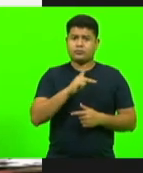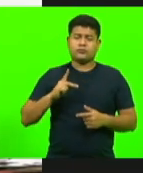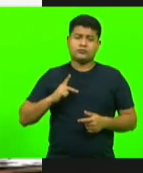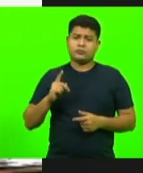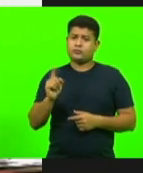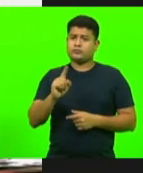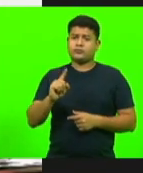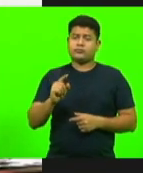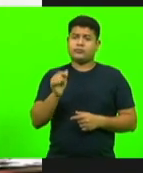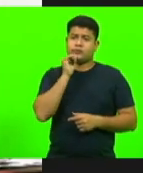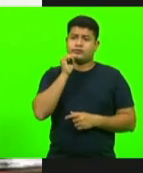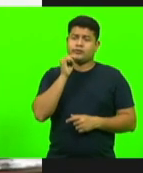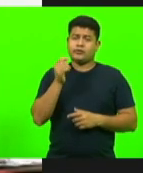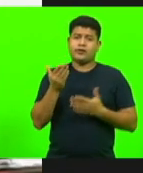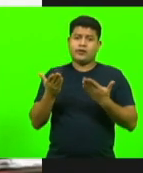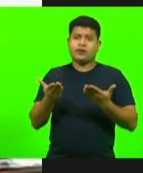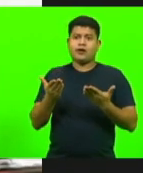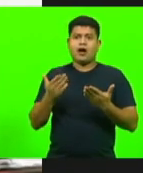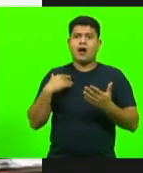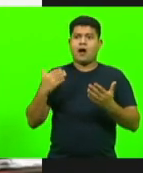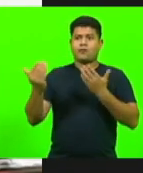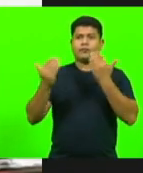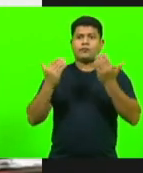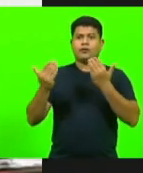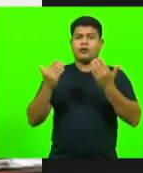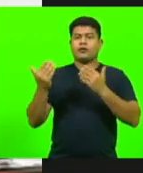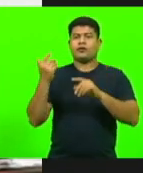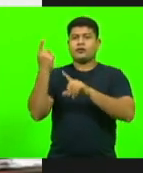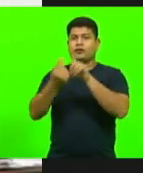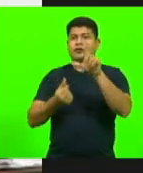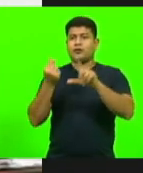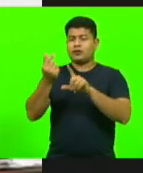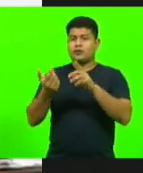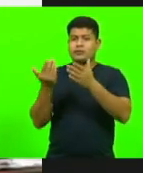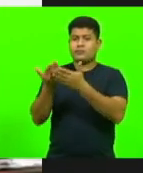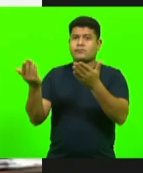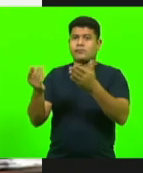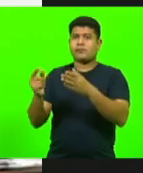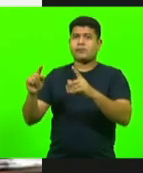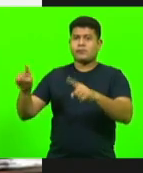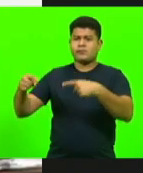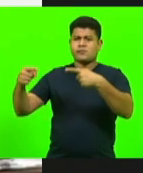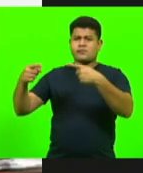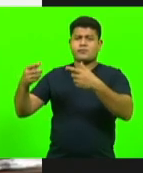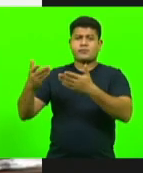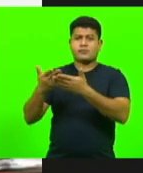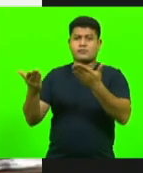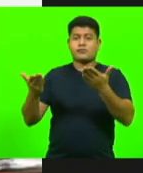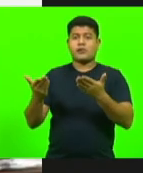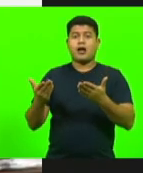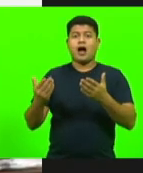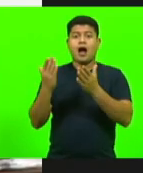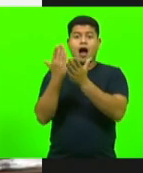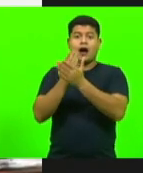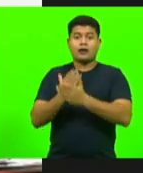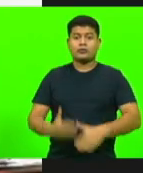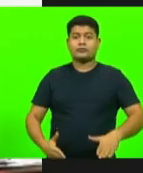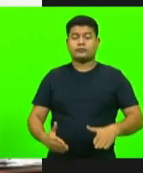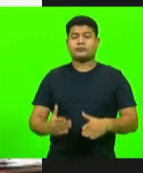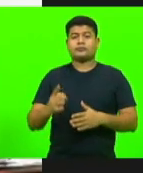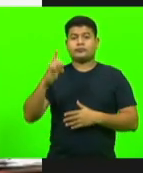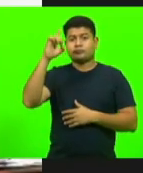lógica da empresa privada de competição entre o trabalhador mimando a estabilidade do Trabalhador os direitos trabalhistas